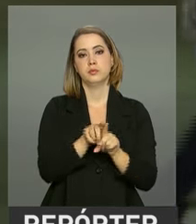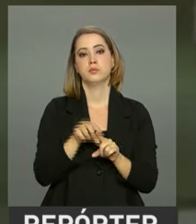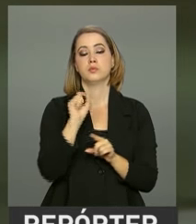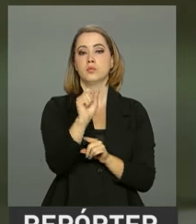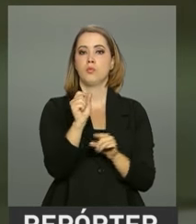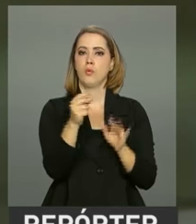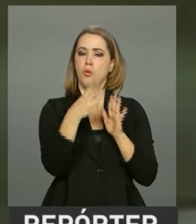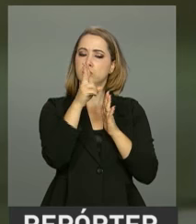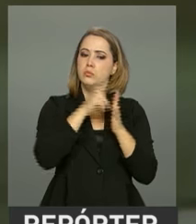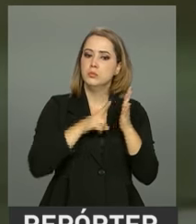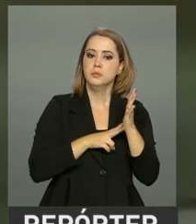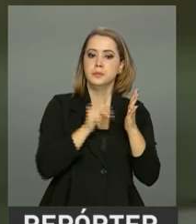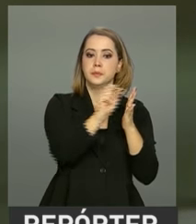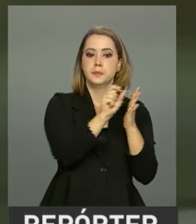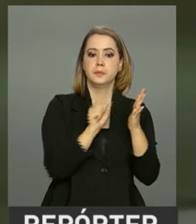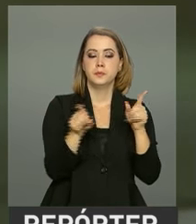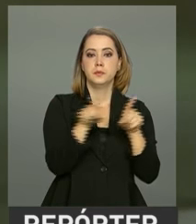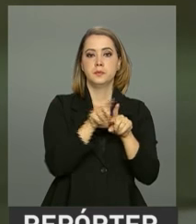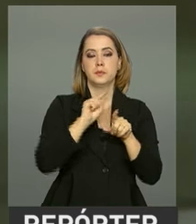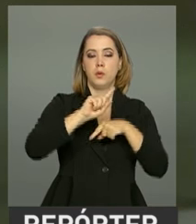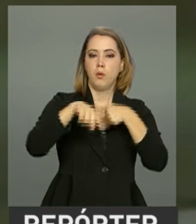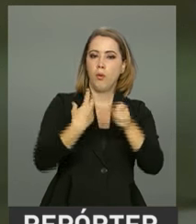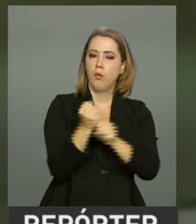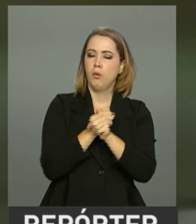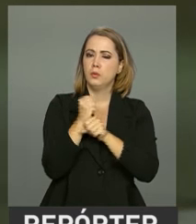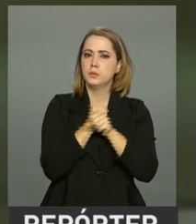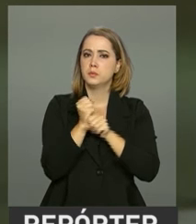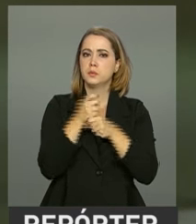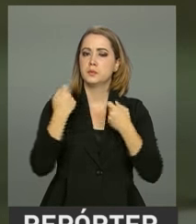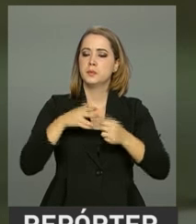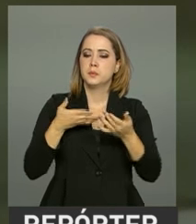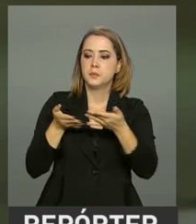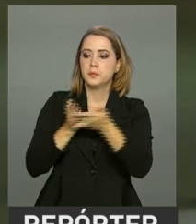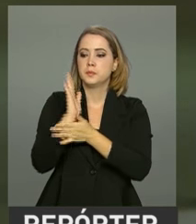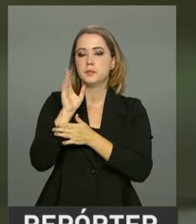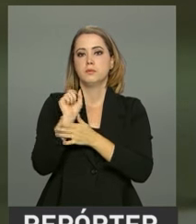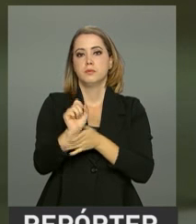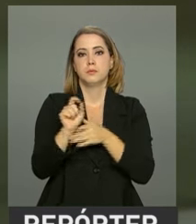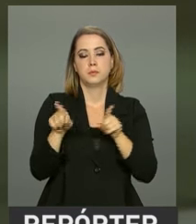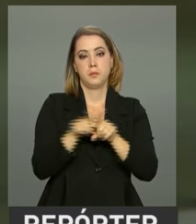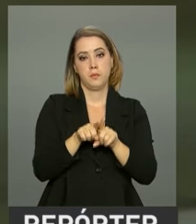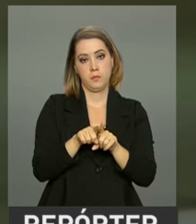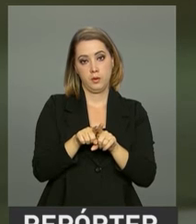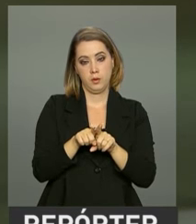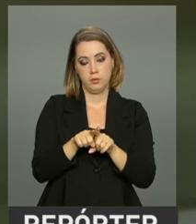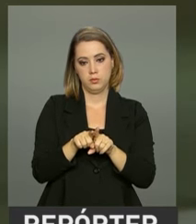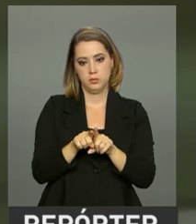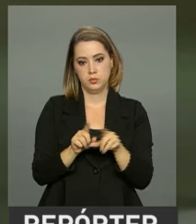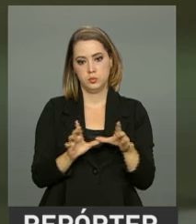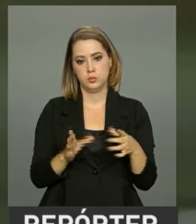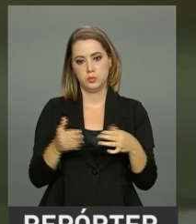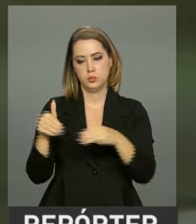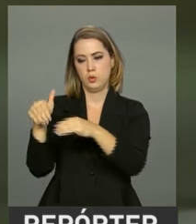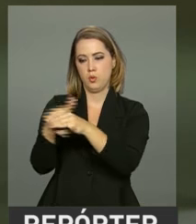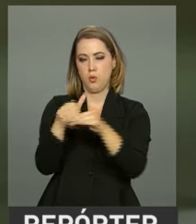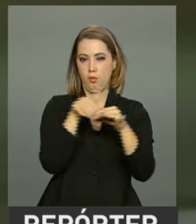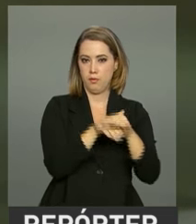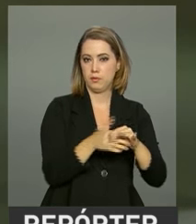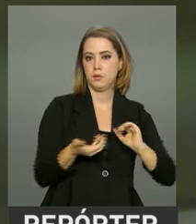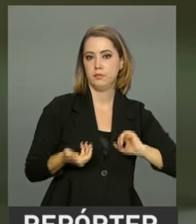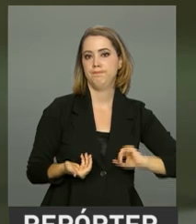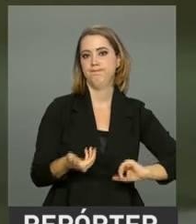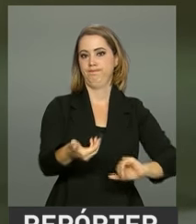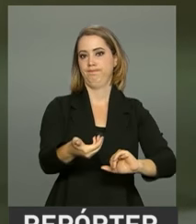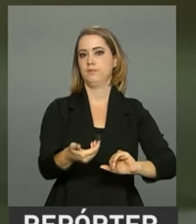o texto este orçamento do ano que vem precisa ser aprovado também numa sessão do congresso